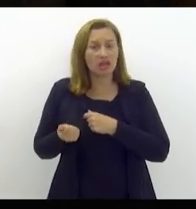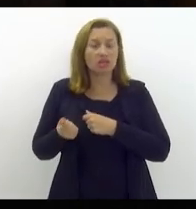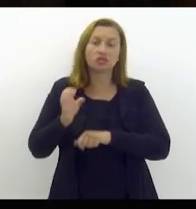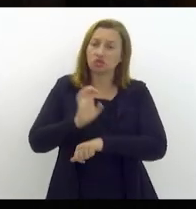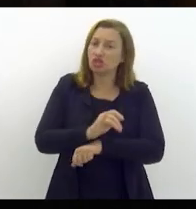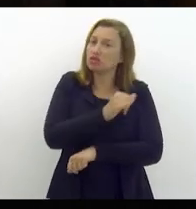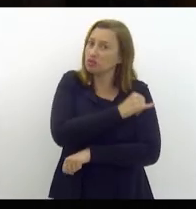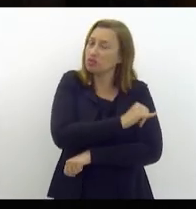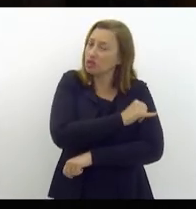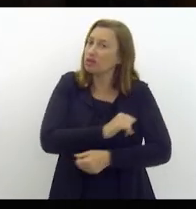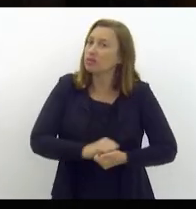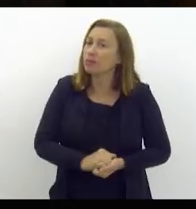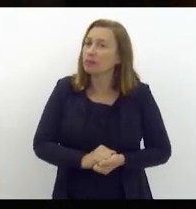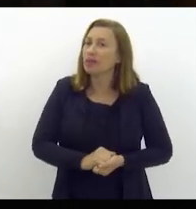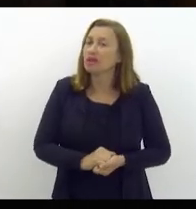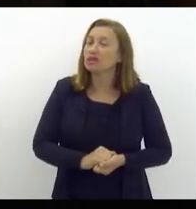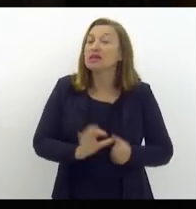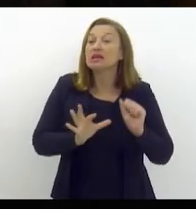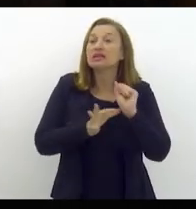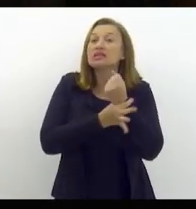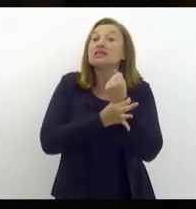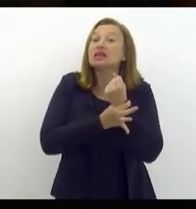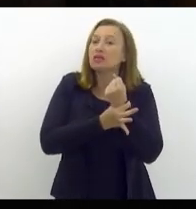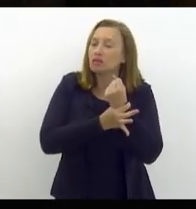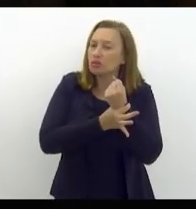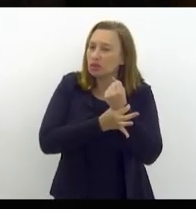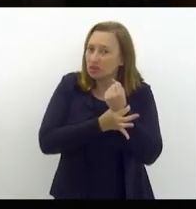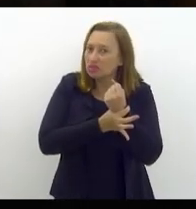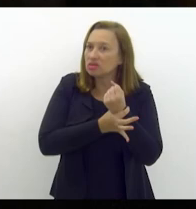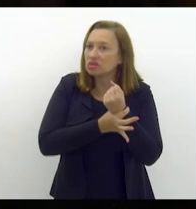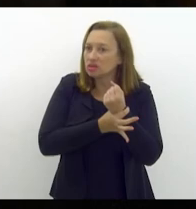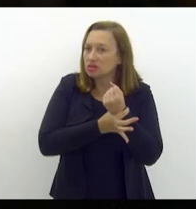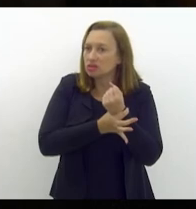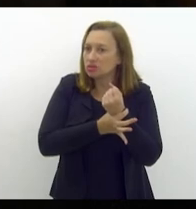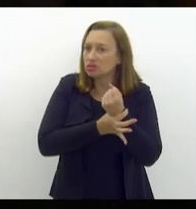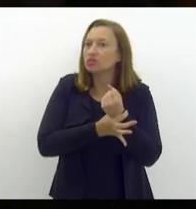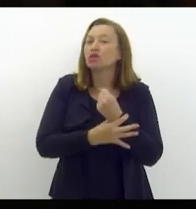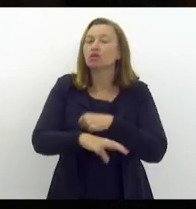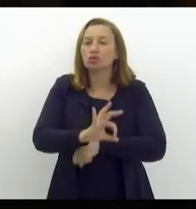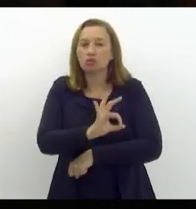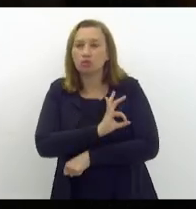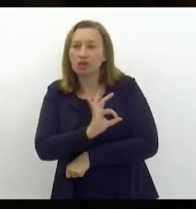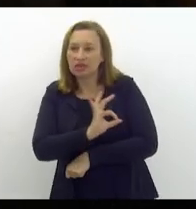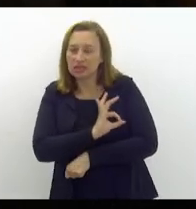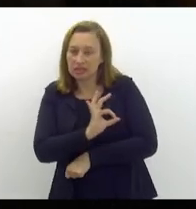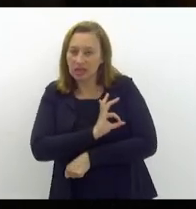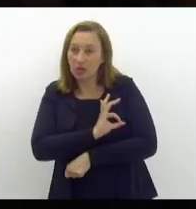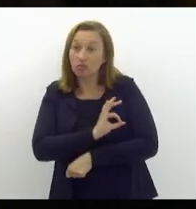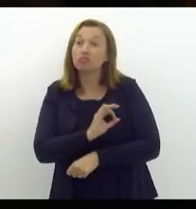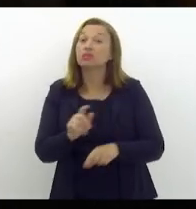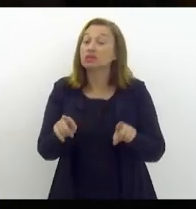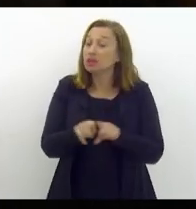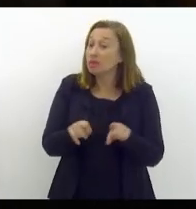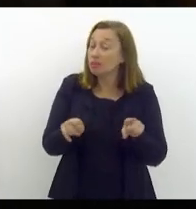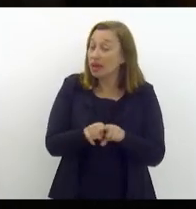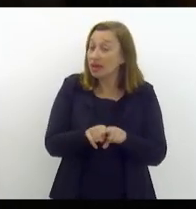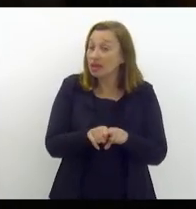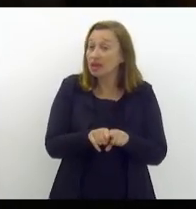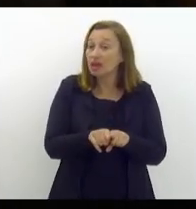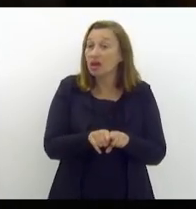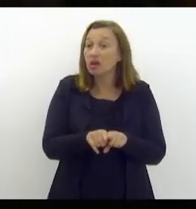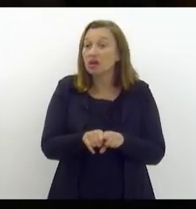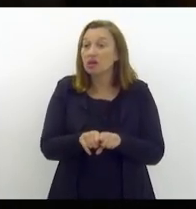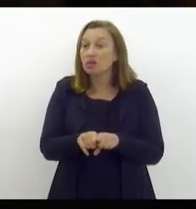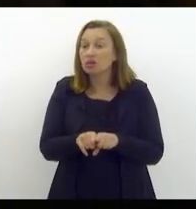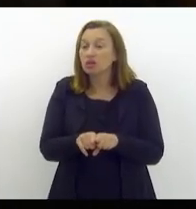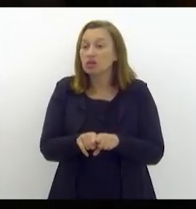estado do Rio de Janeiro, garantindo, assim, a lisura da ação policial, garantindo, inclusive,